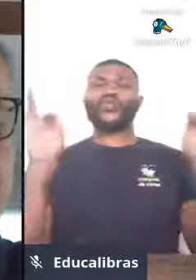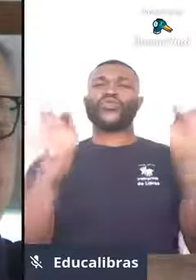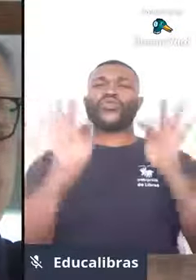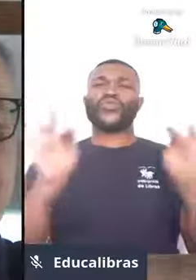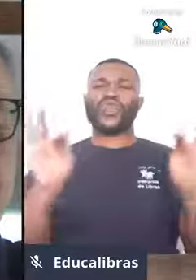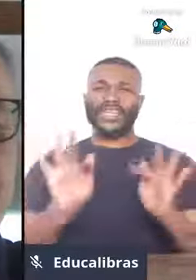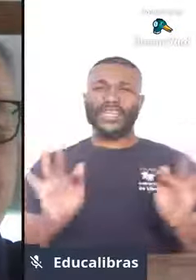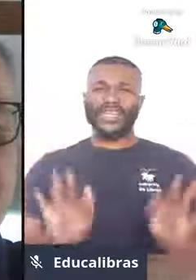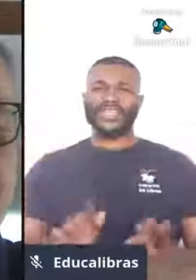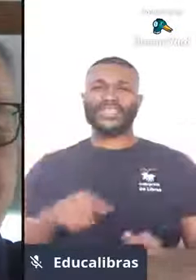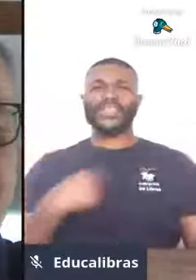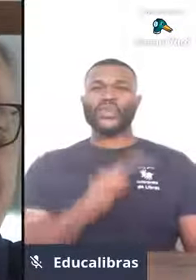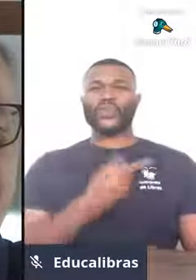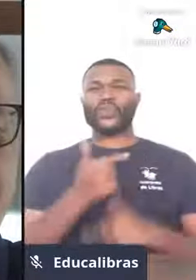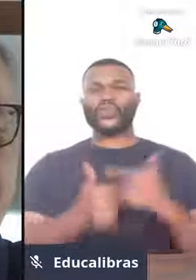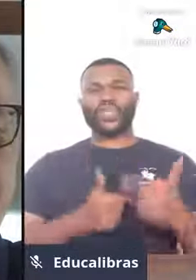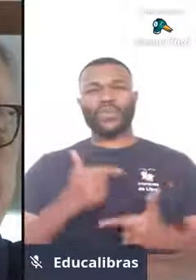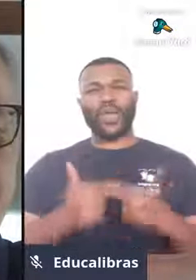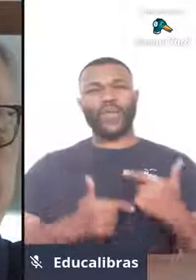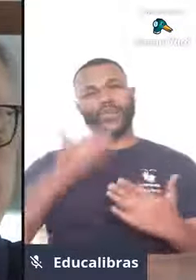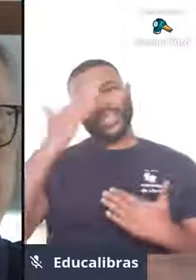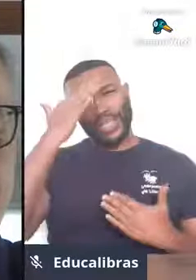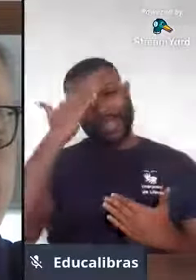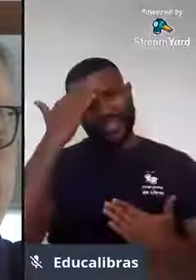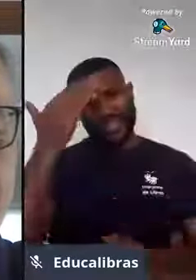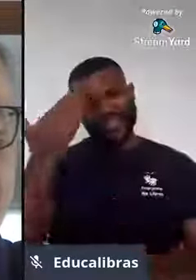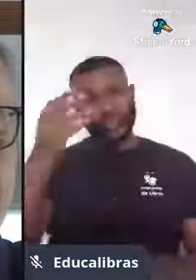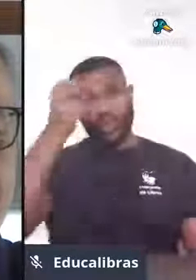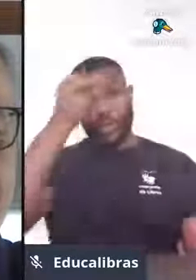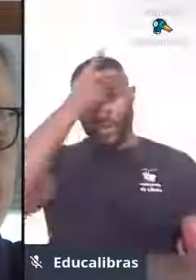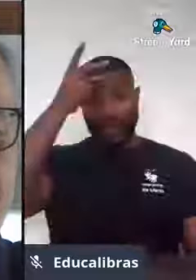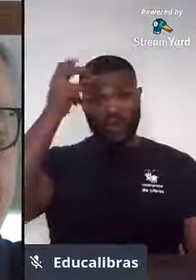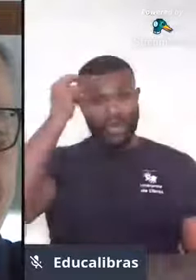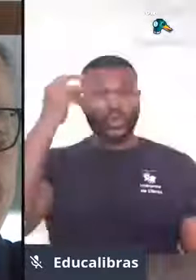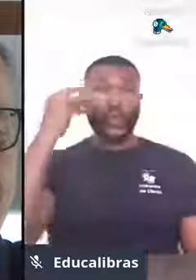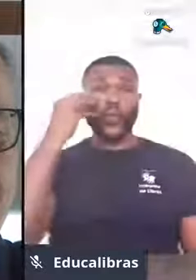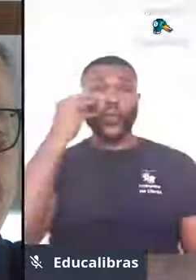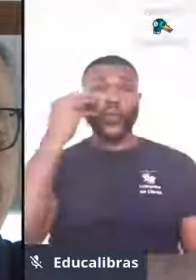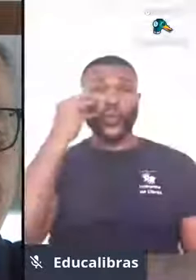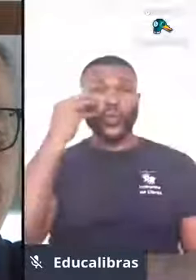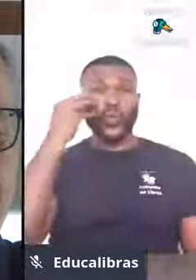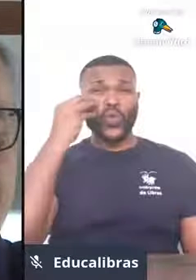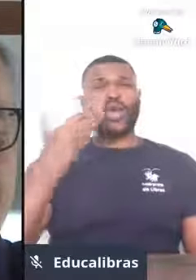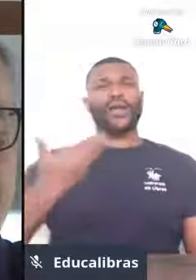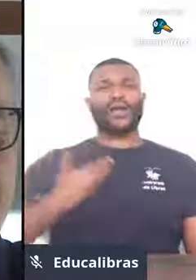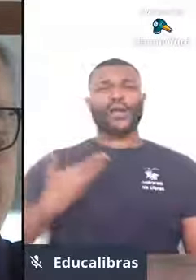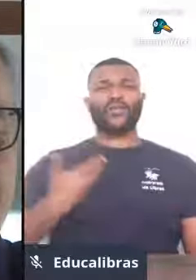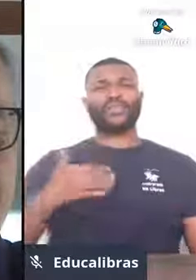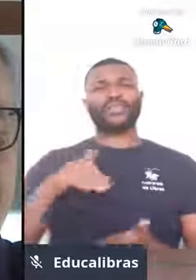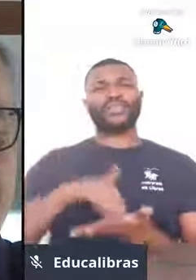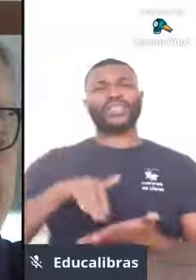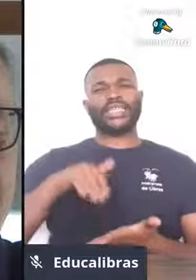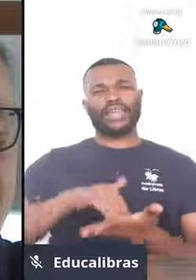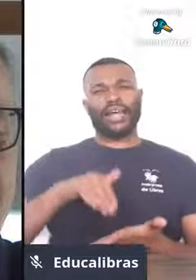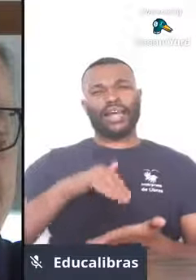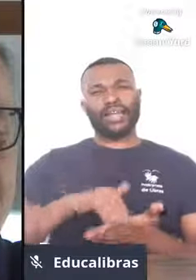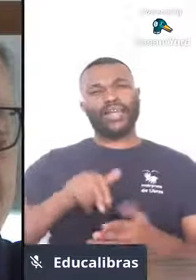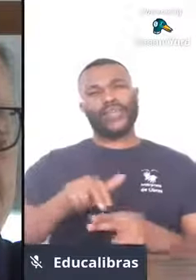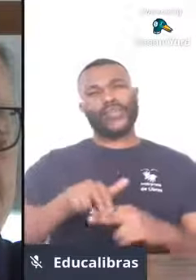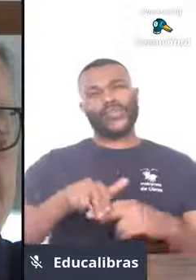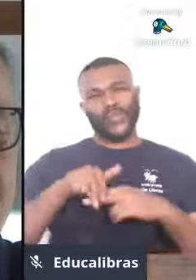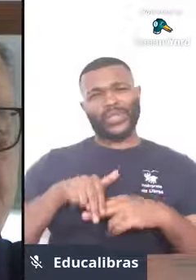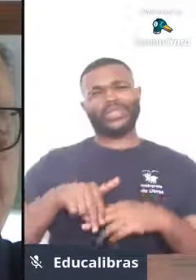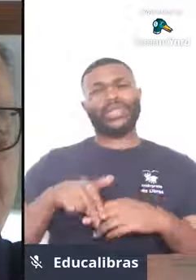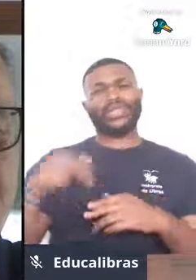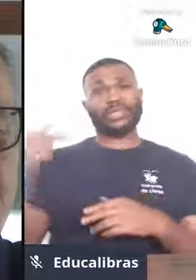nossa atuação. Agradeço de novo o prefeito aí, Bruno Covas, e os colegas secretários pela parte que lhes cabe. Sem